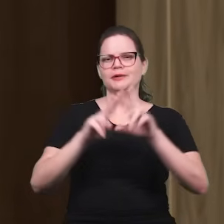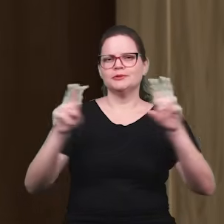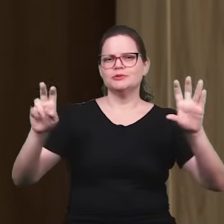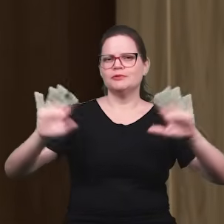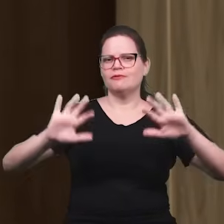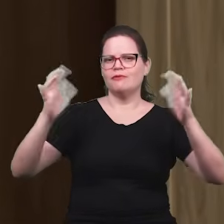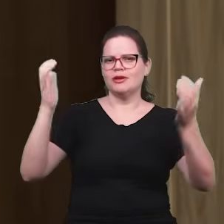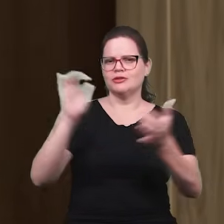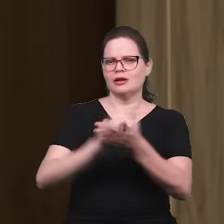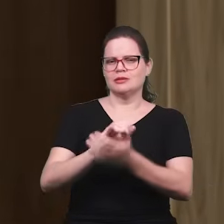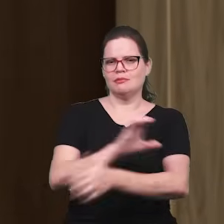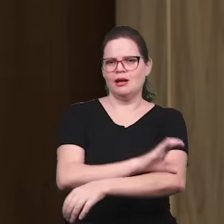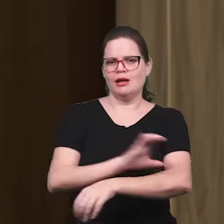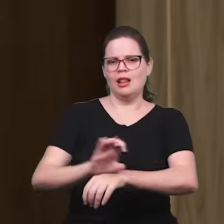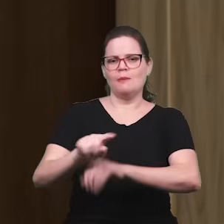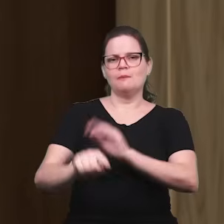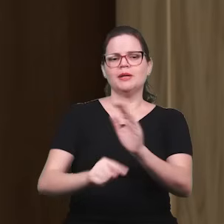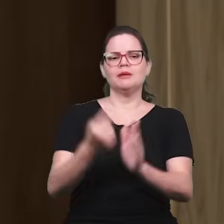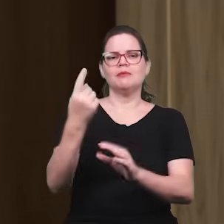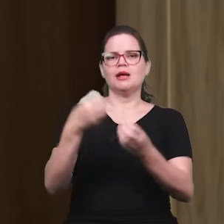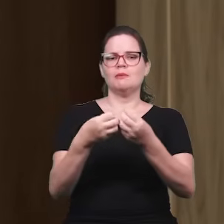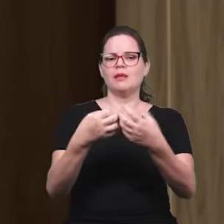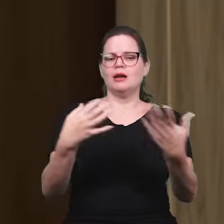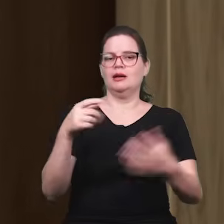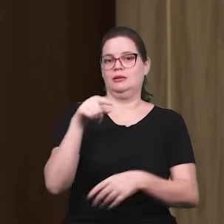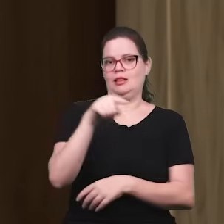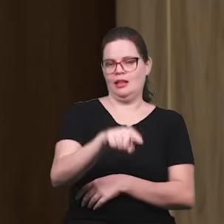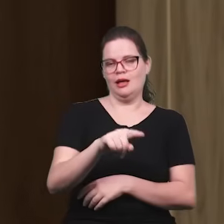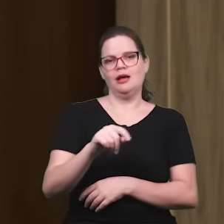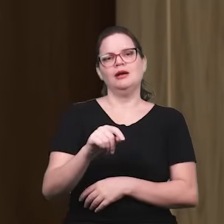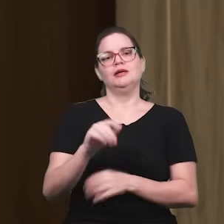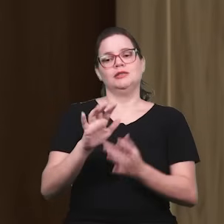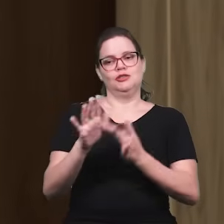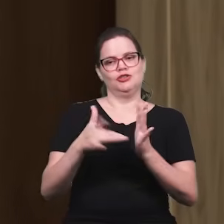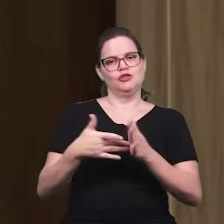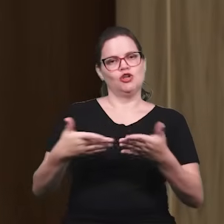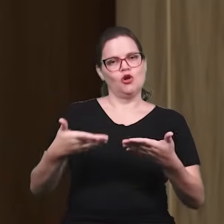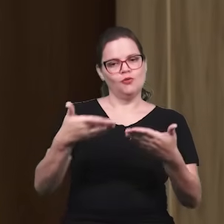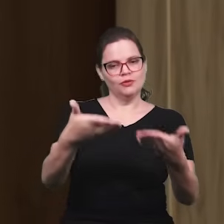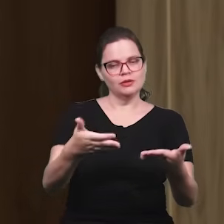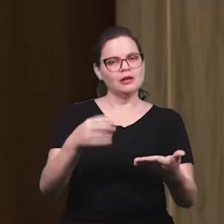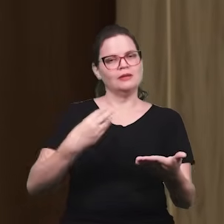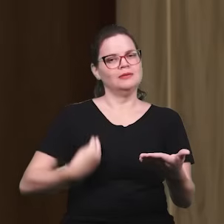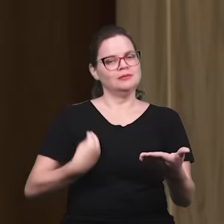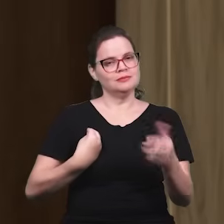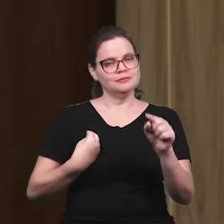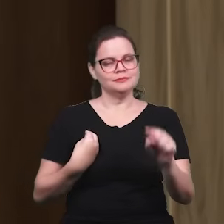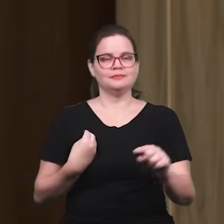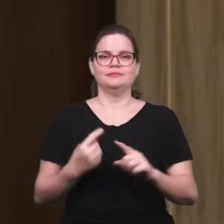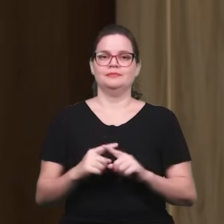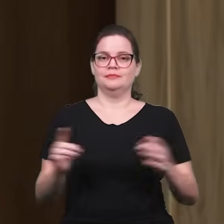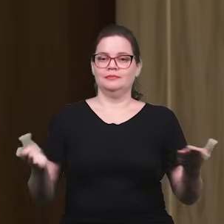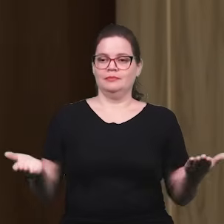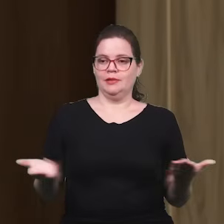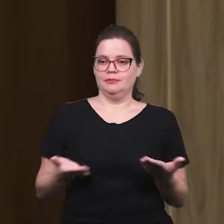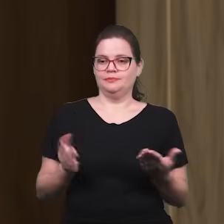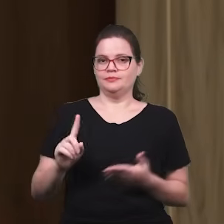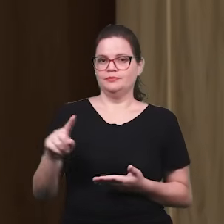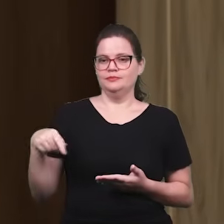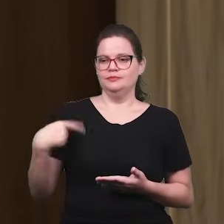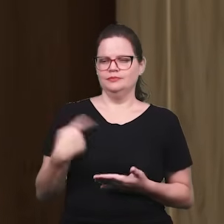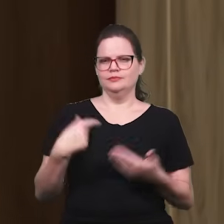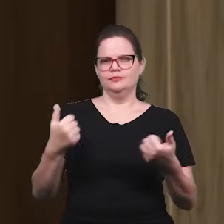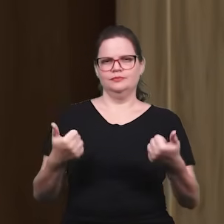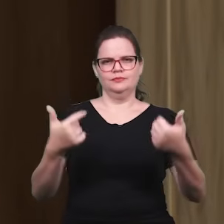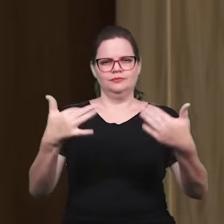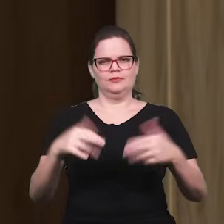da Galileia, onde Jesus foi um dos convidados. E hoje nós vamos falar de um encontro